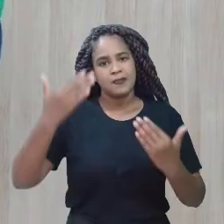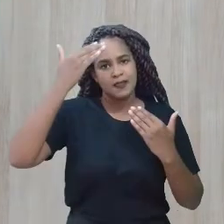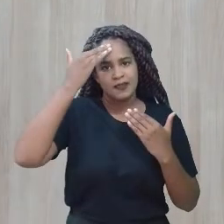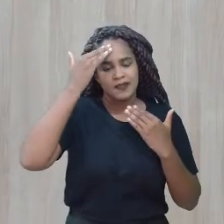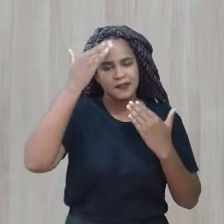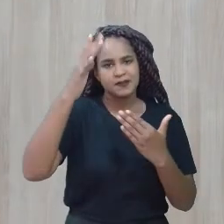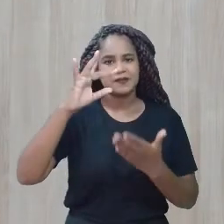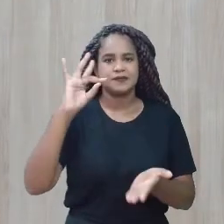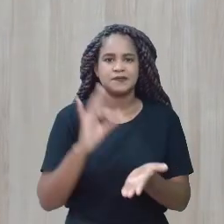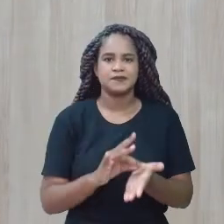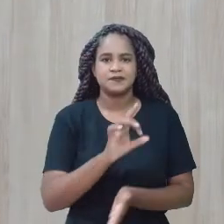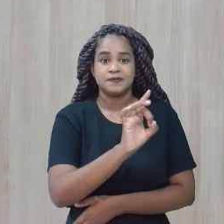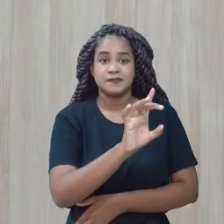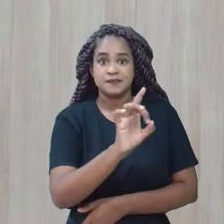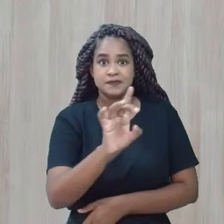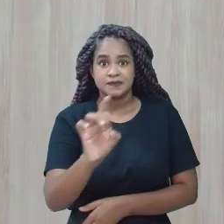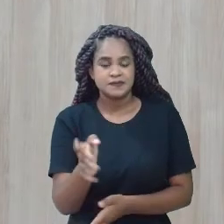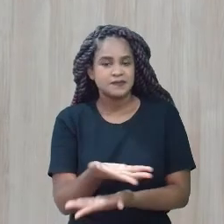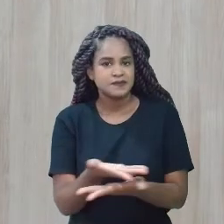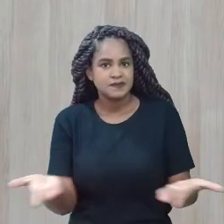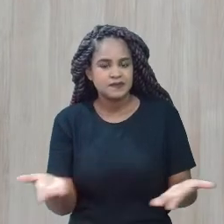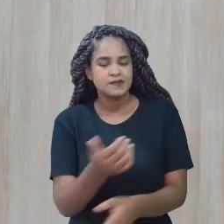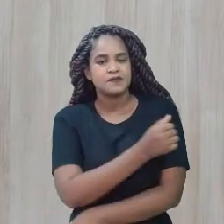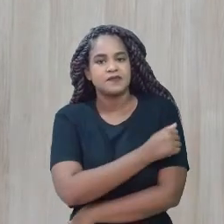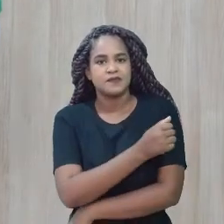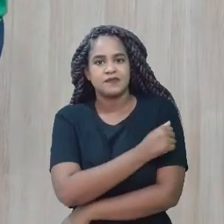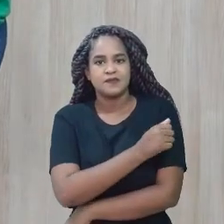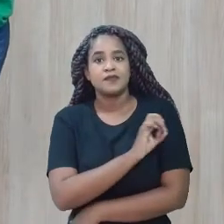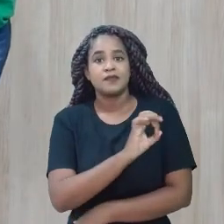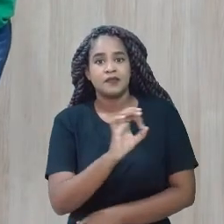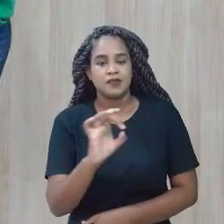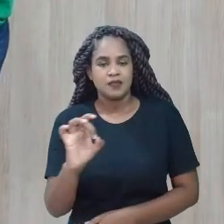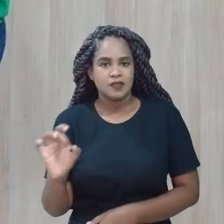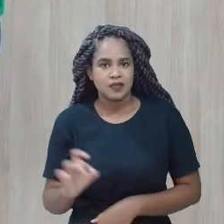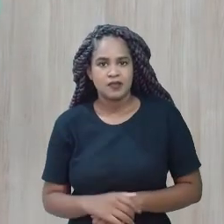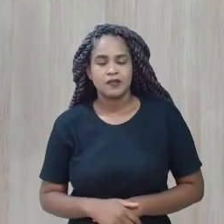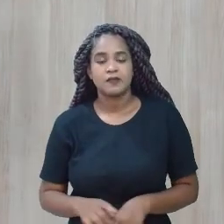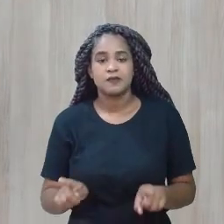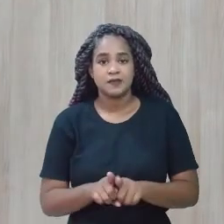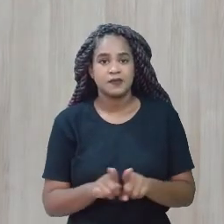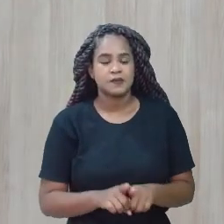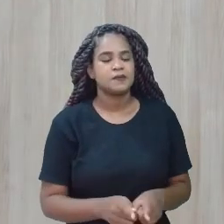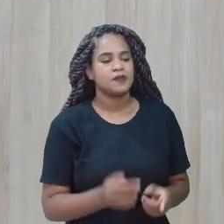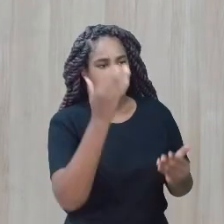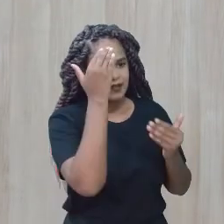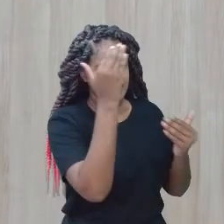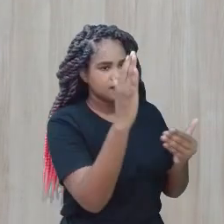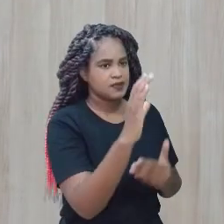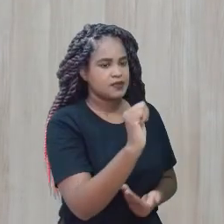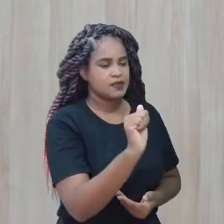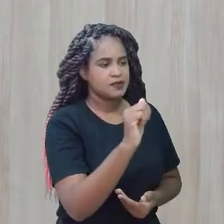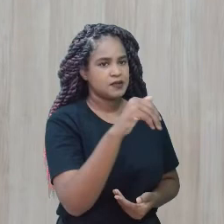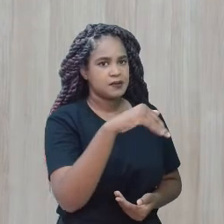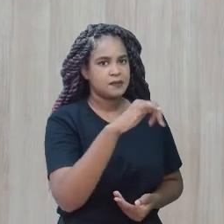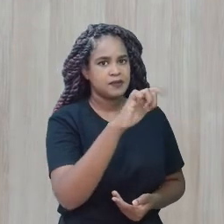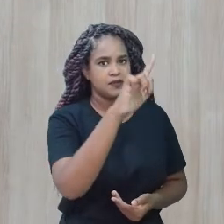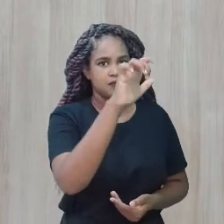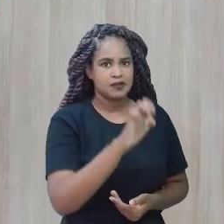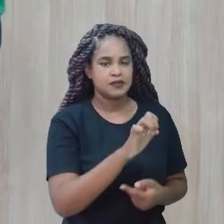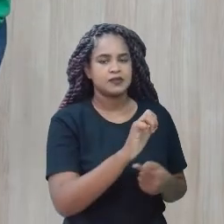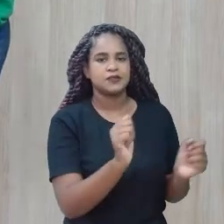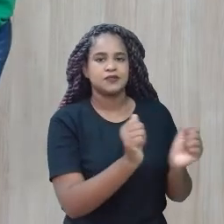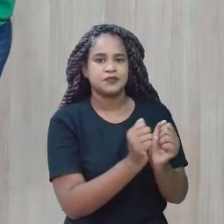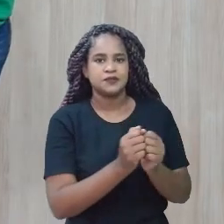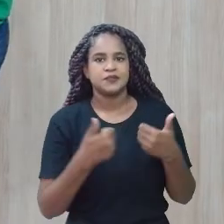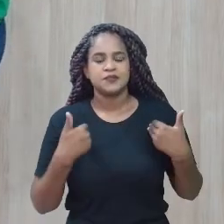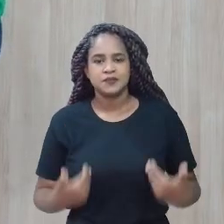agradeço muito a cada um de vocês, cada aluno representado por suas escolas, a minha parceira Camille Borba, que está aqui